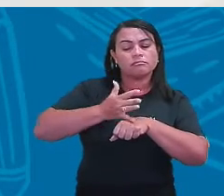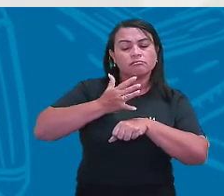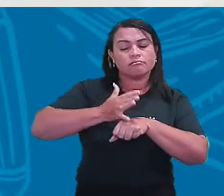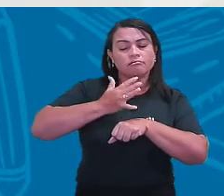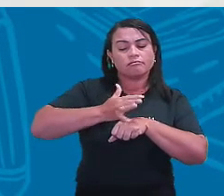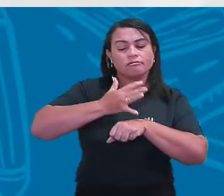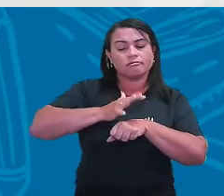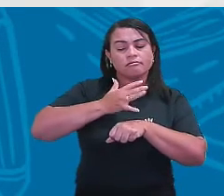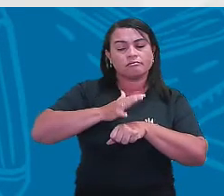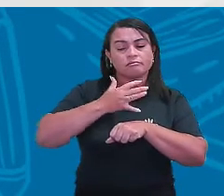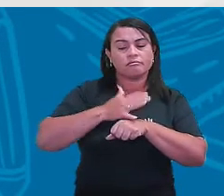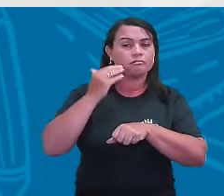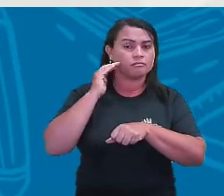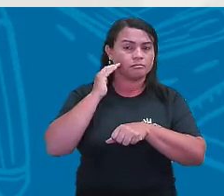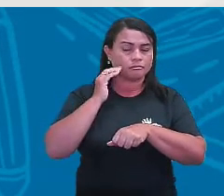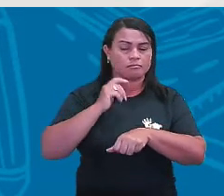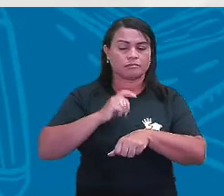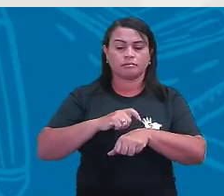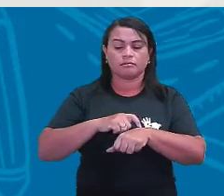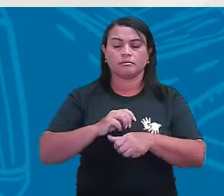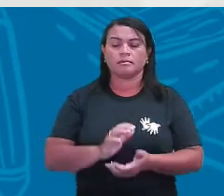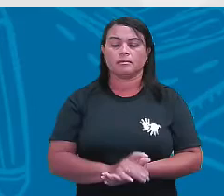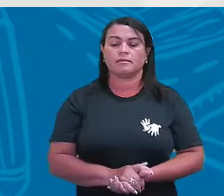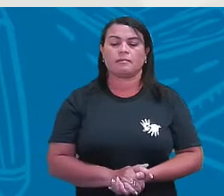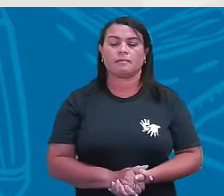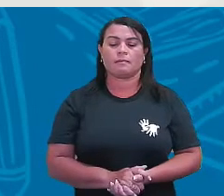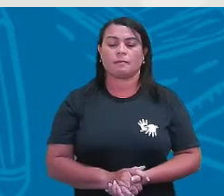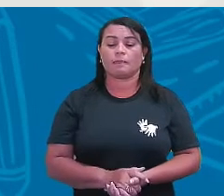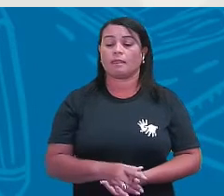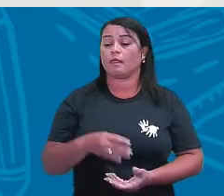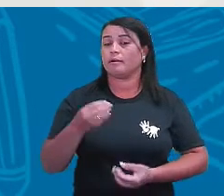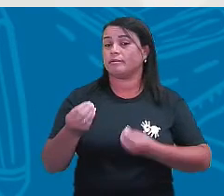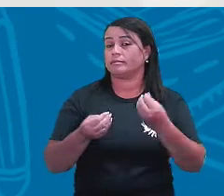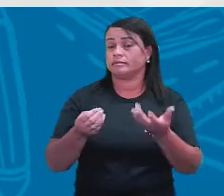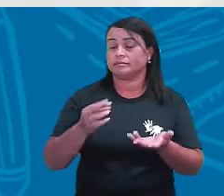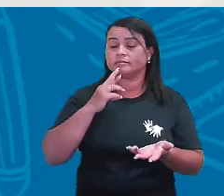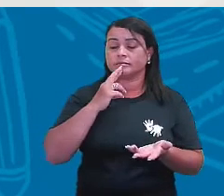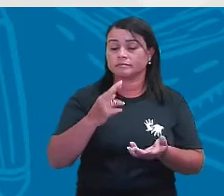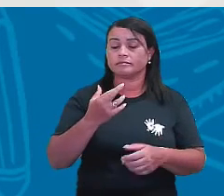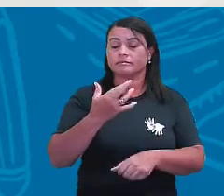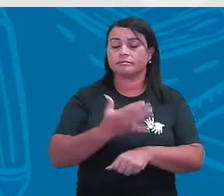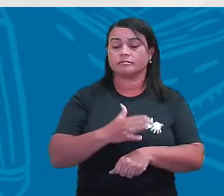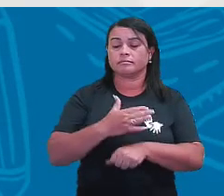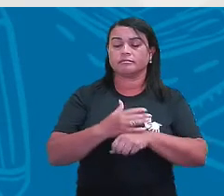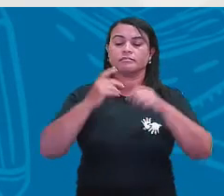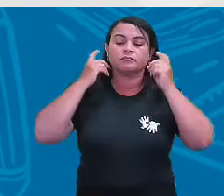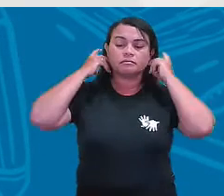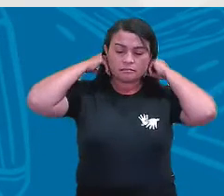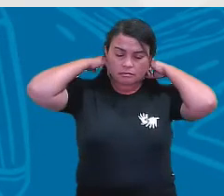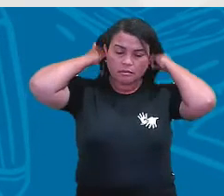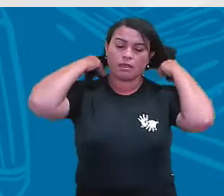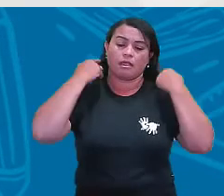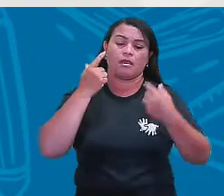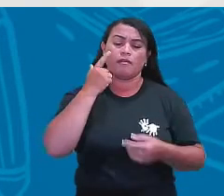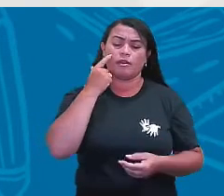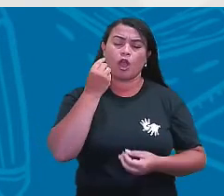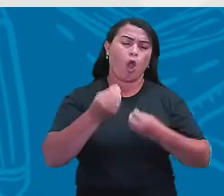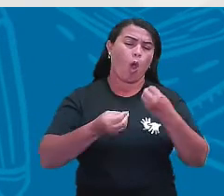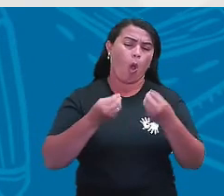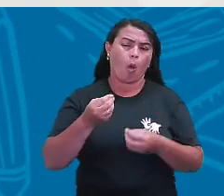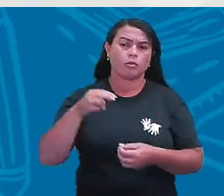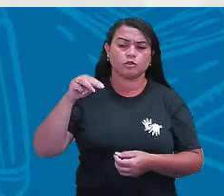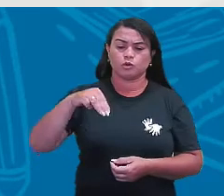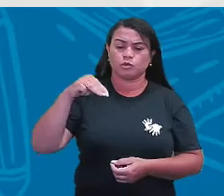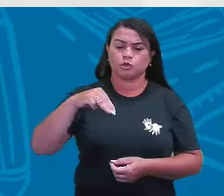estar vendo essas questões da hora. Tá bom, gente? E aí, o que a gente vai fazer? Praticar. Quer ver como os minutos